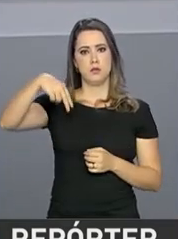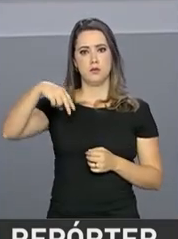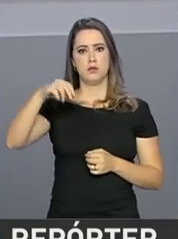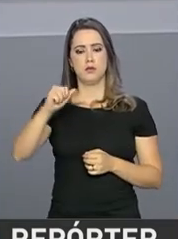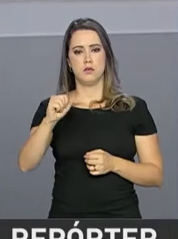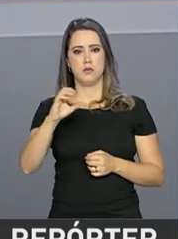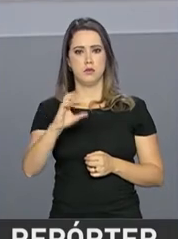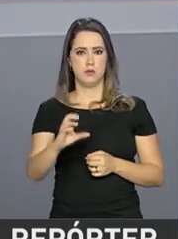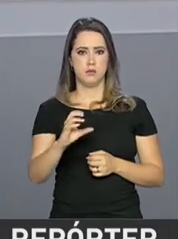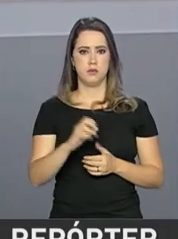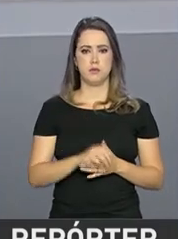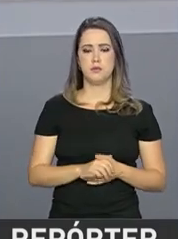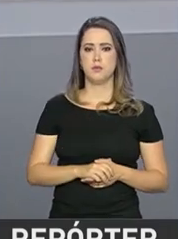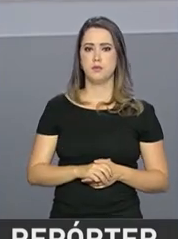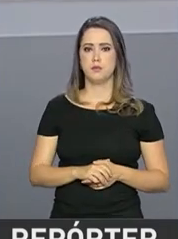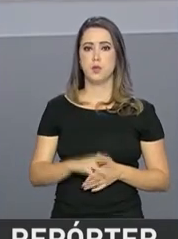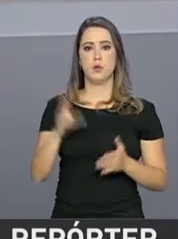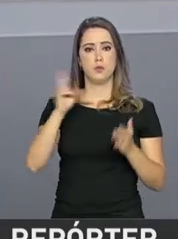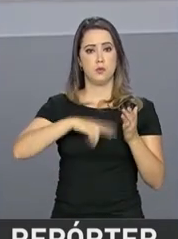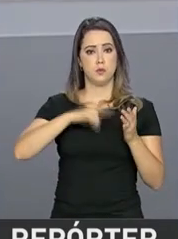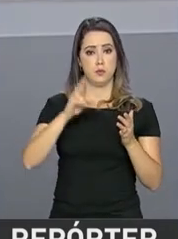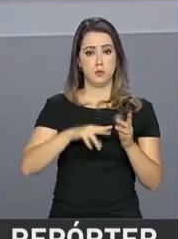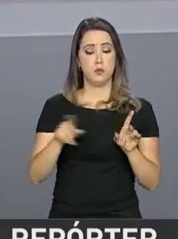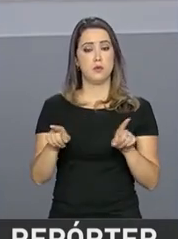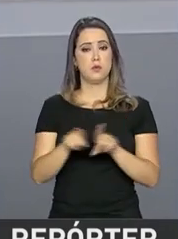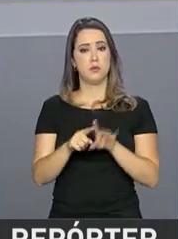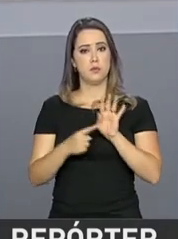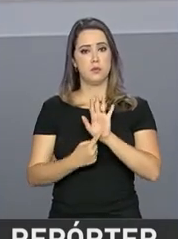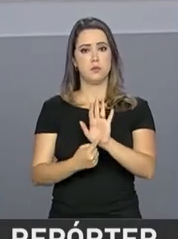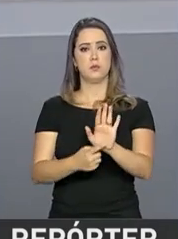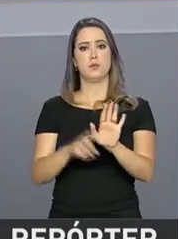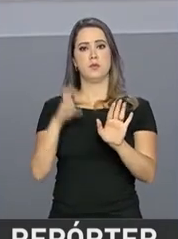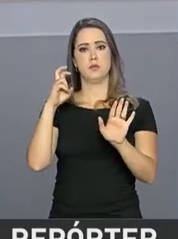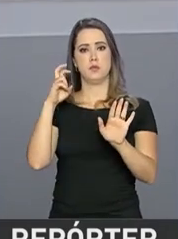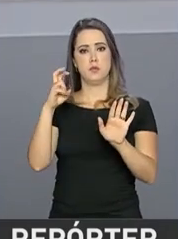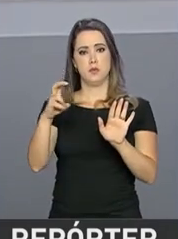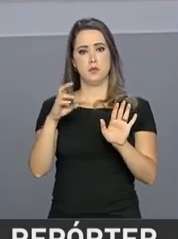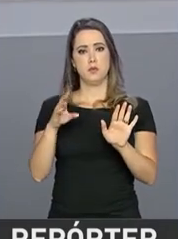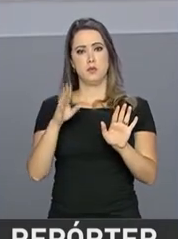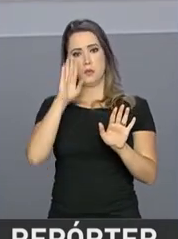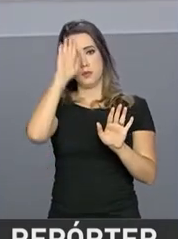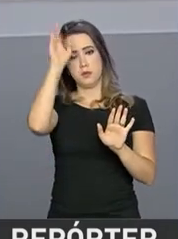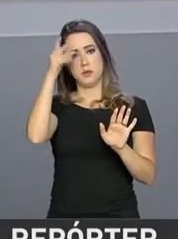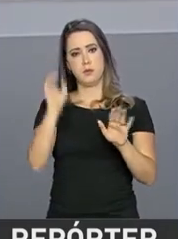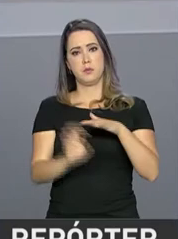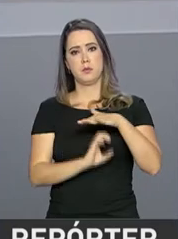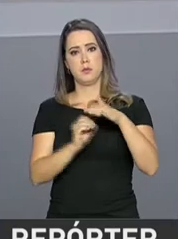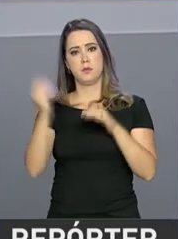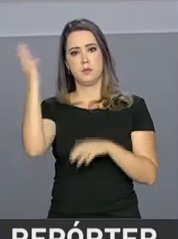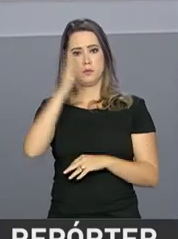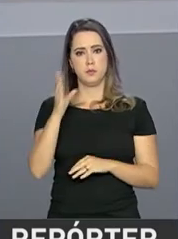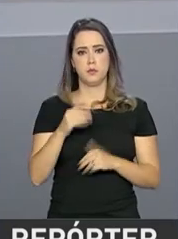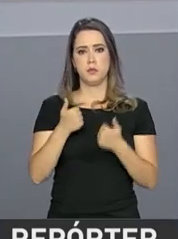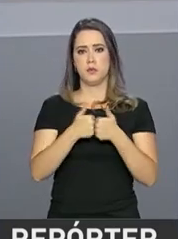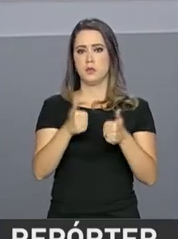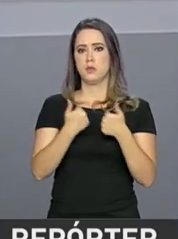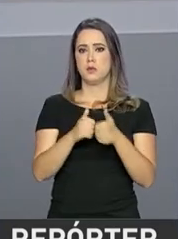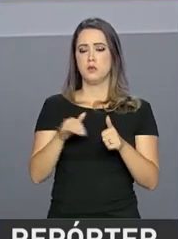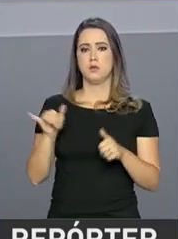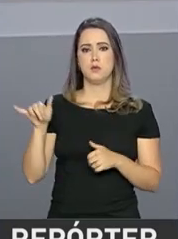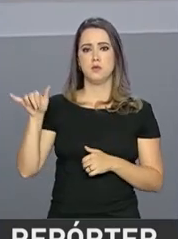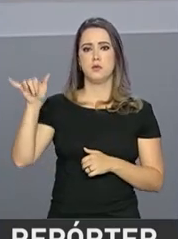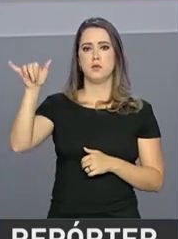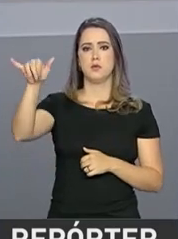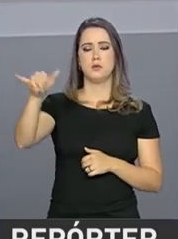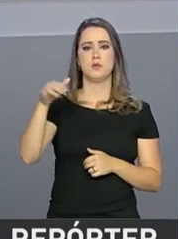de aviação civil anac o relatório da agência também mostra que as cinco principais empresas brasileiras de transporte aéreo